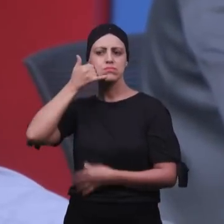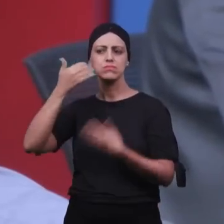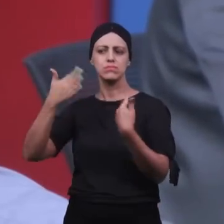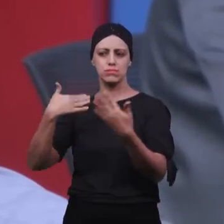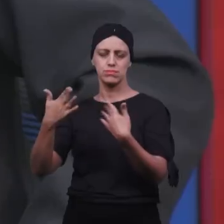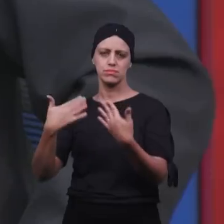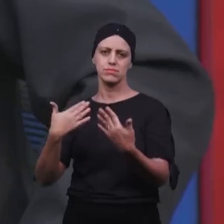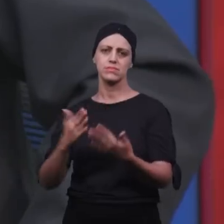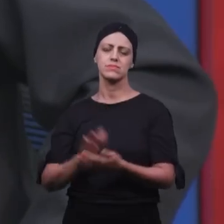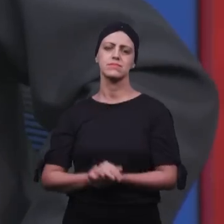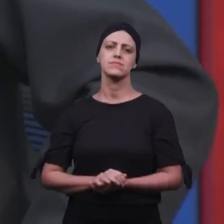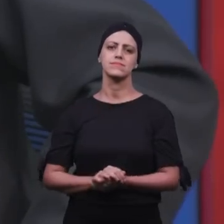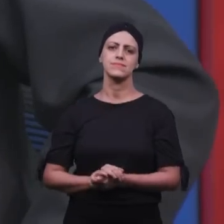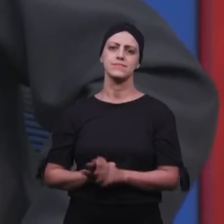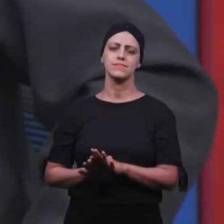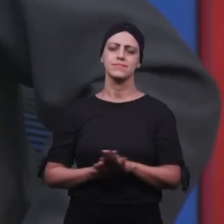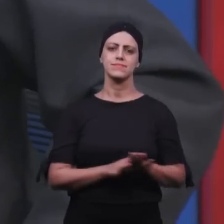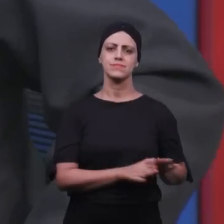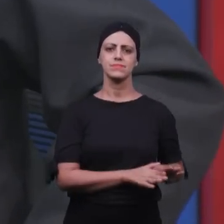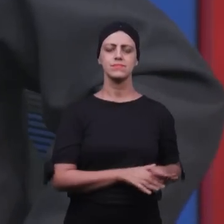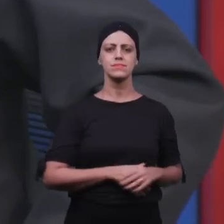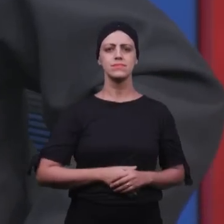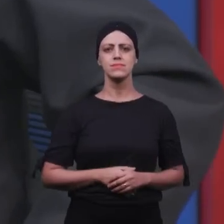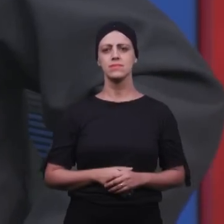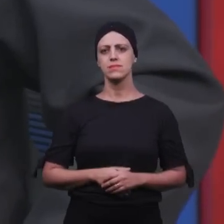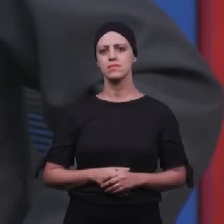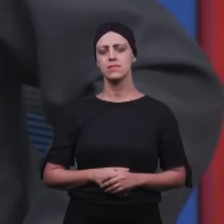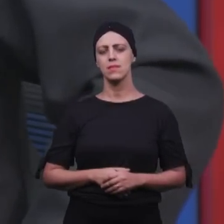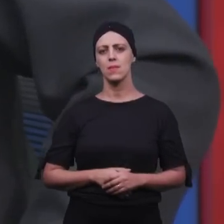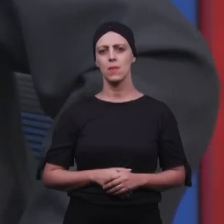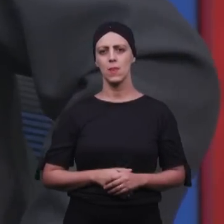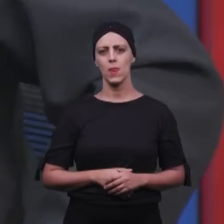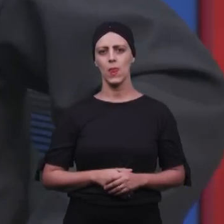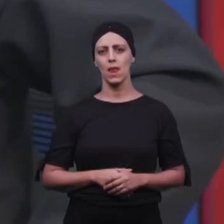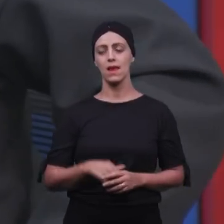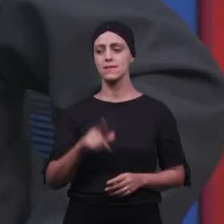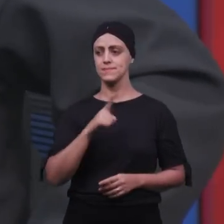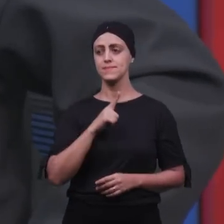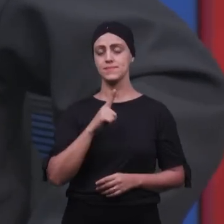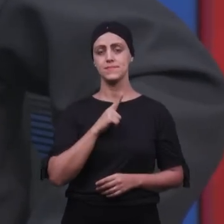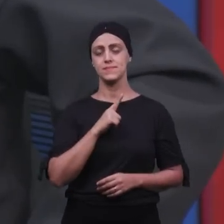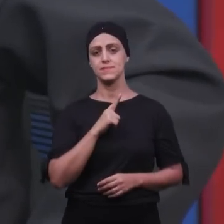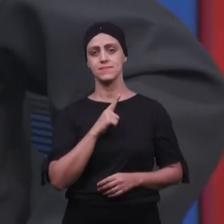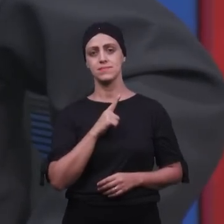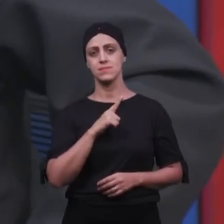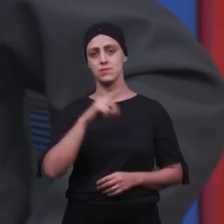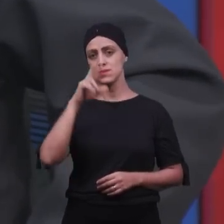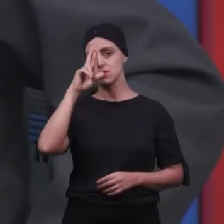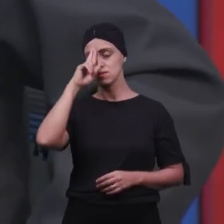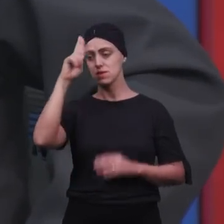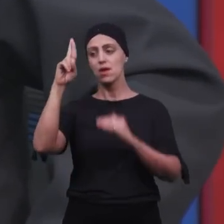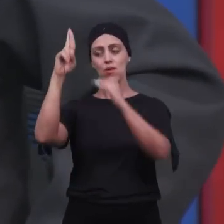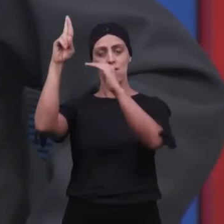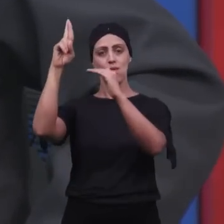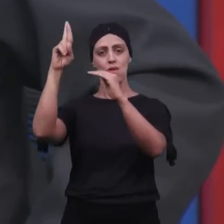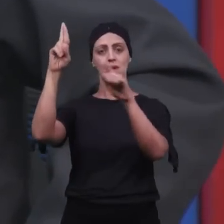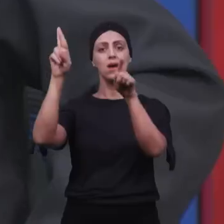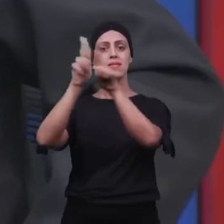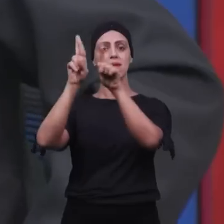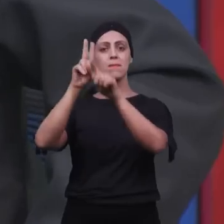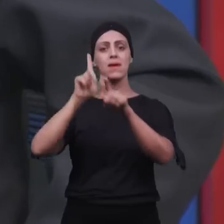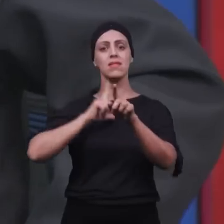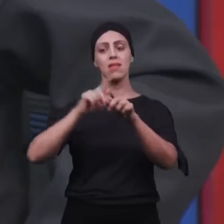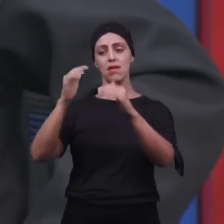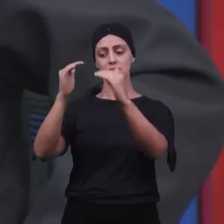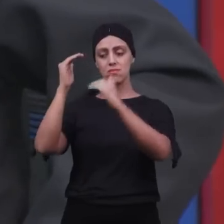Fábio, existe o Senhor, né? Existe um presbitério, existe